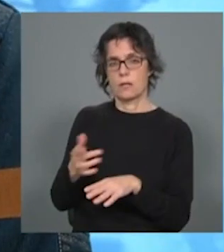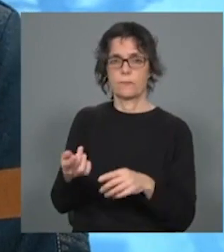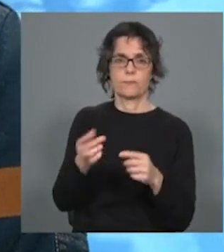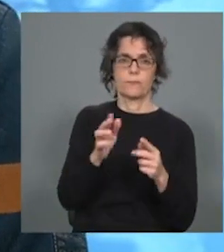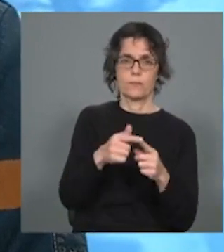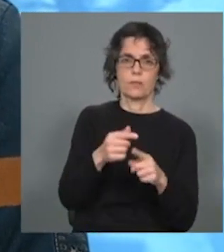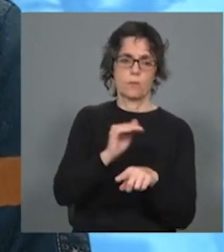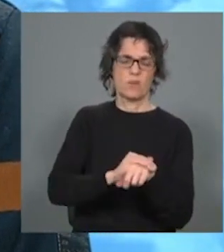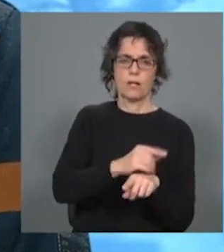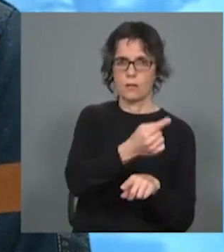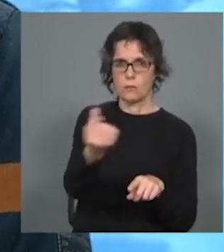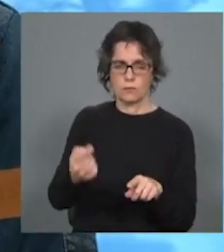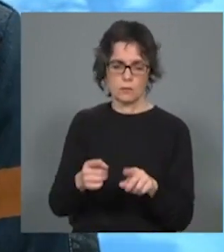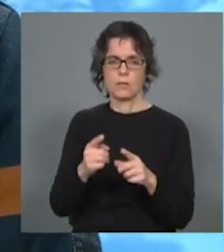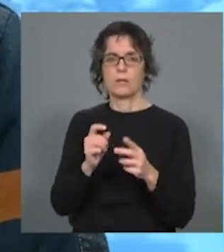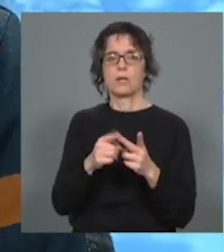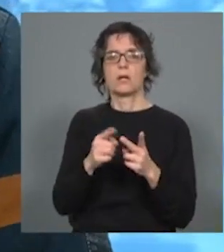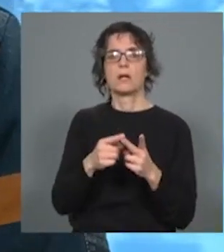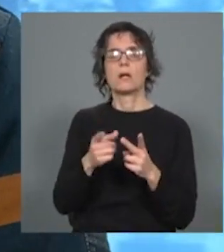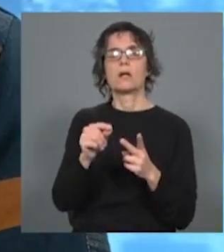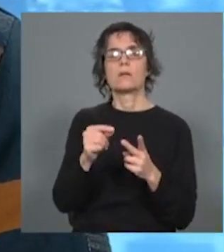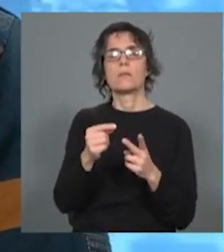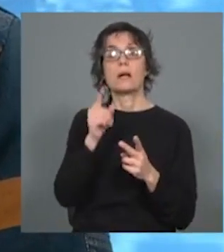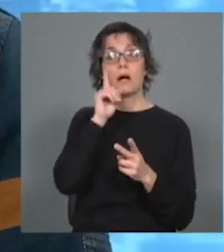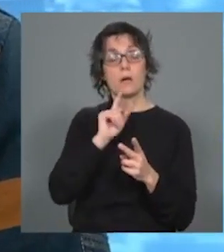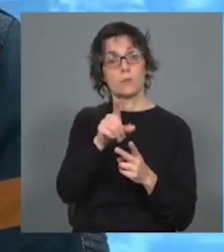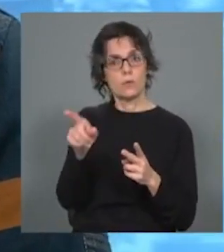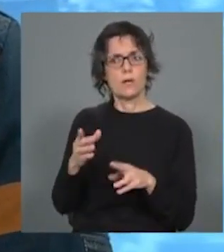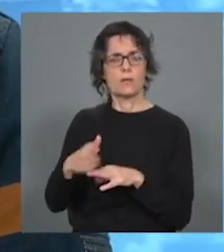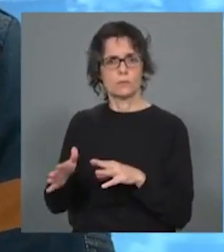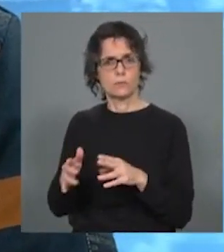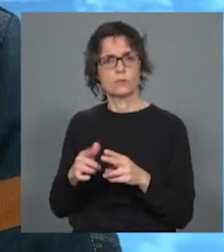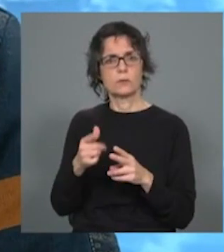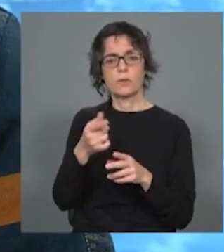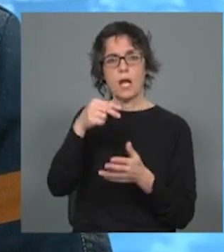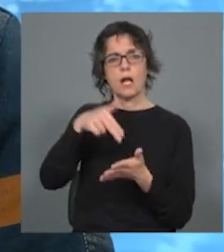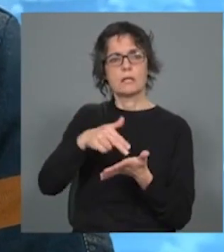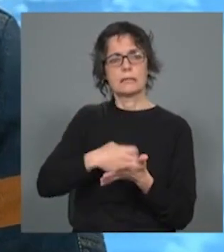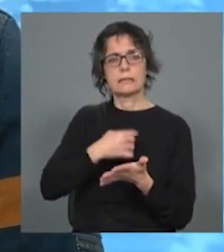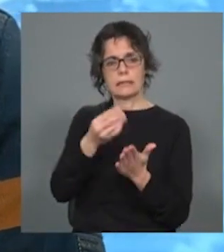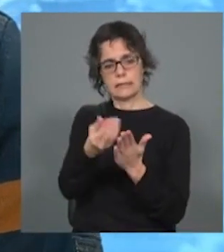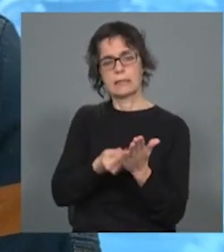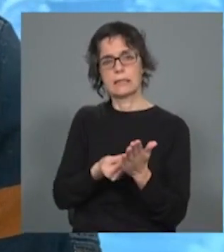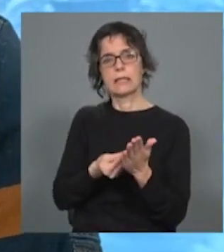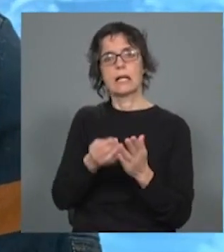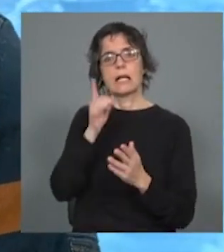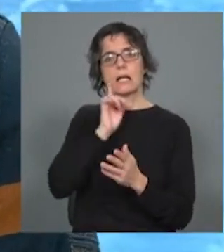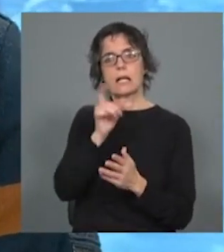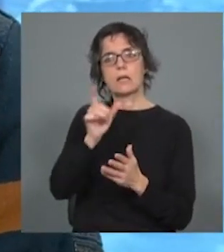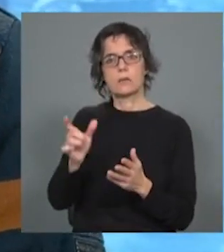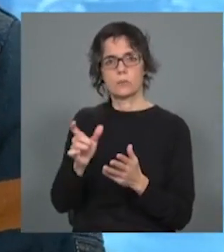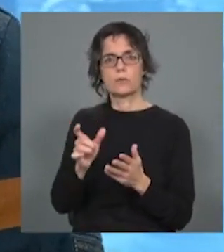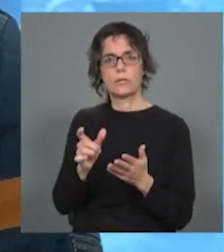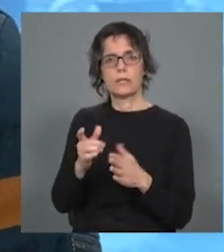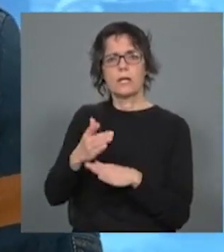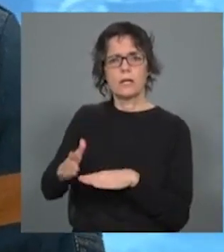os pecadores, podemos afirmar inclusivamente as mulheres. Há uma presença feminina até no discipulado de Jesus que não